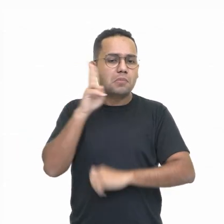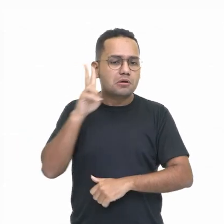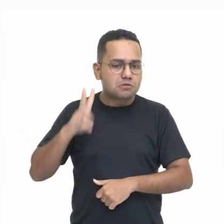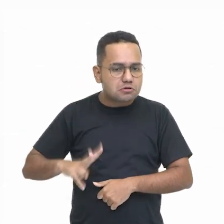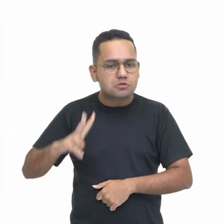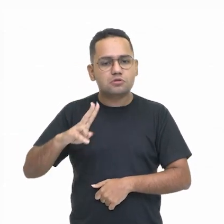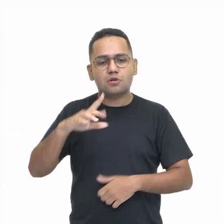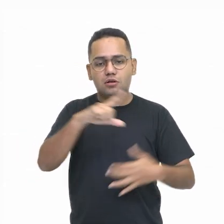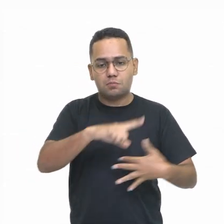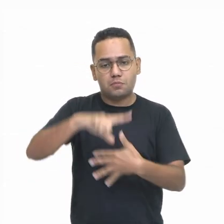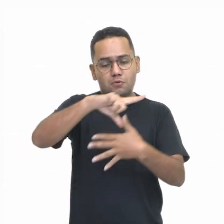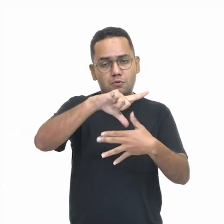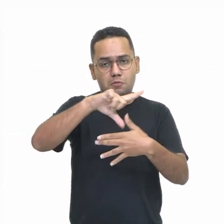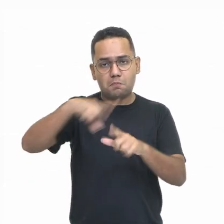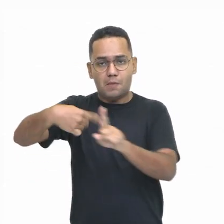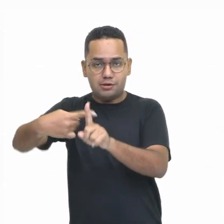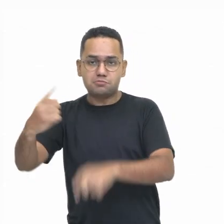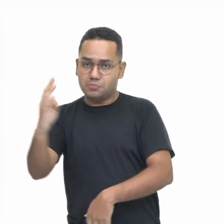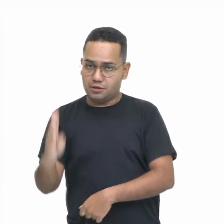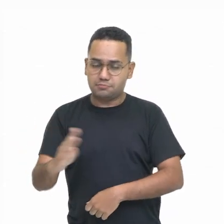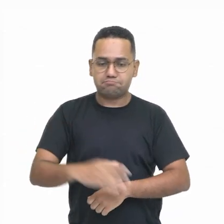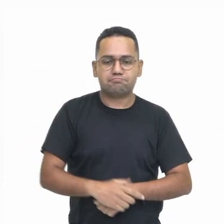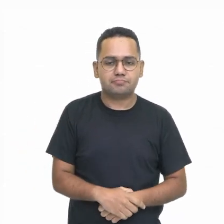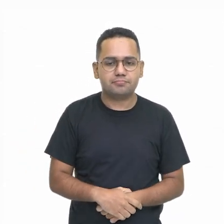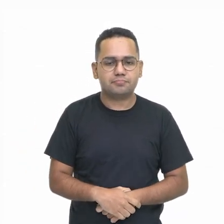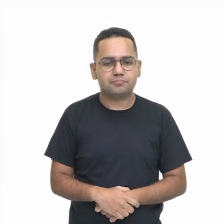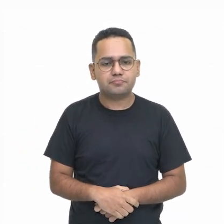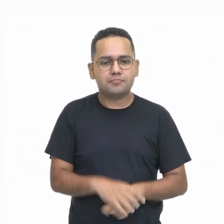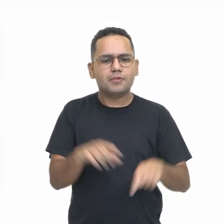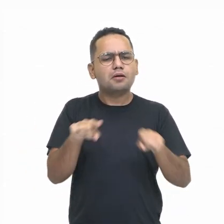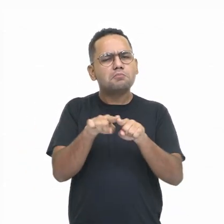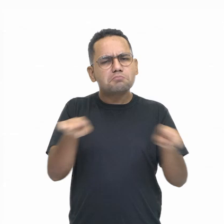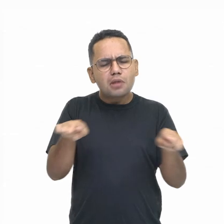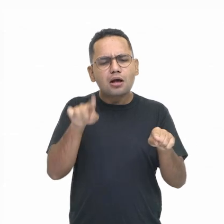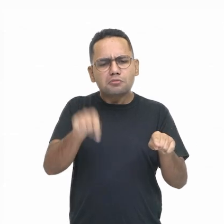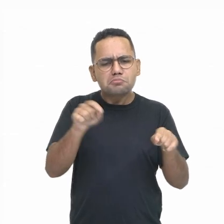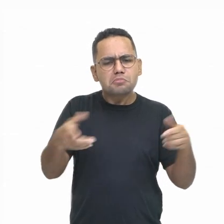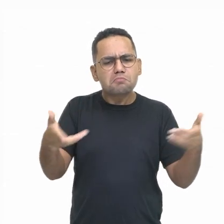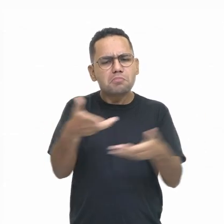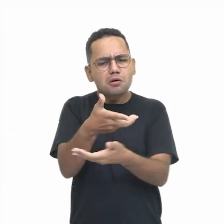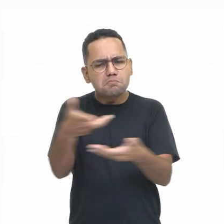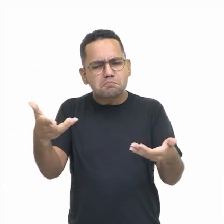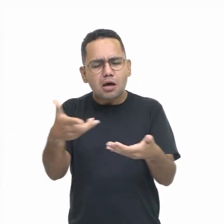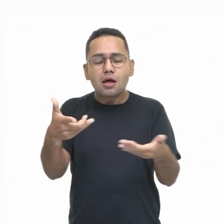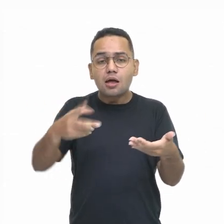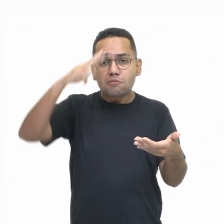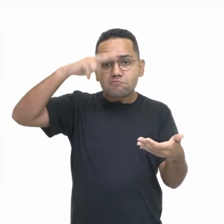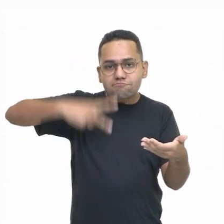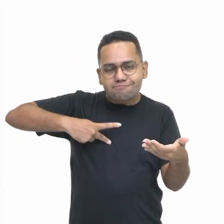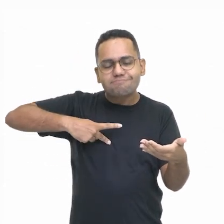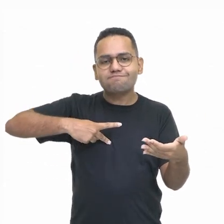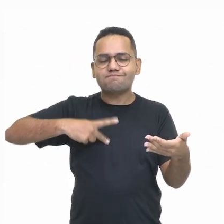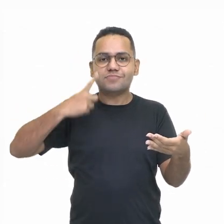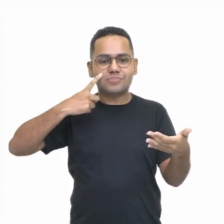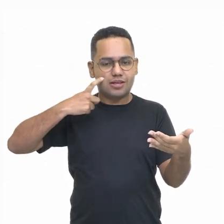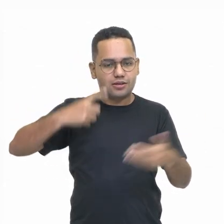o Brasil. Essa relação, muitas vezes baseadas em vínculos